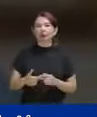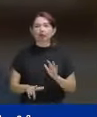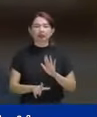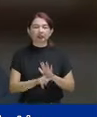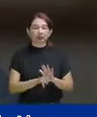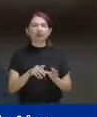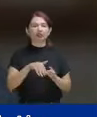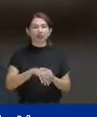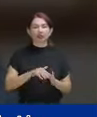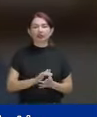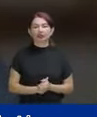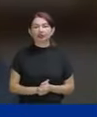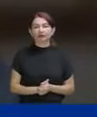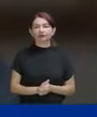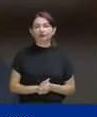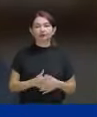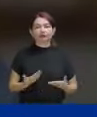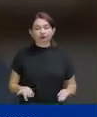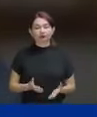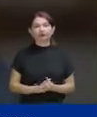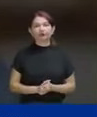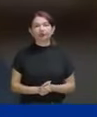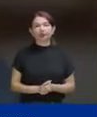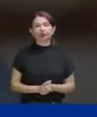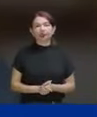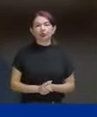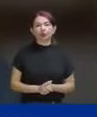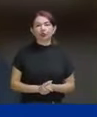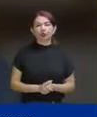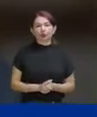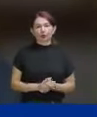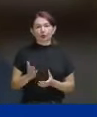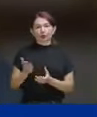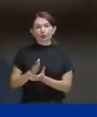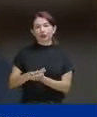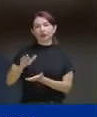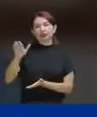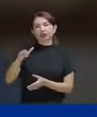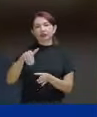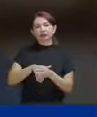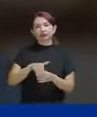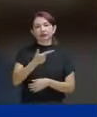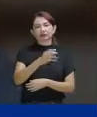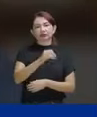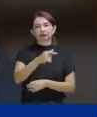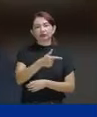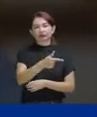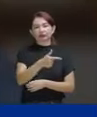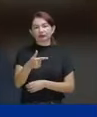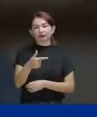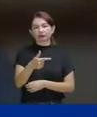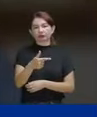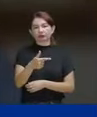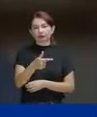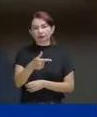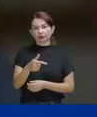pela legislação eleitoral, né, que foram aplicáveis no processo eleitoral de 2022 e pela